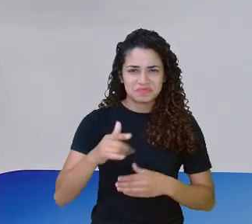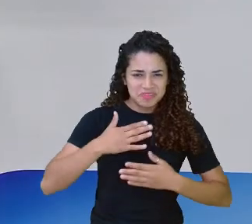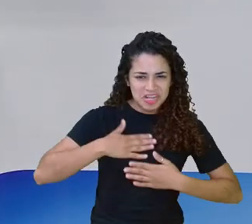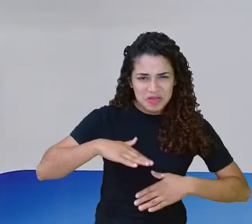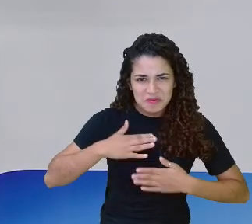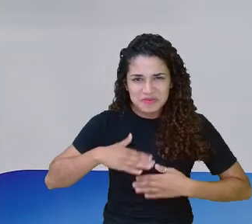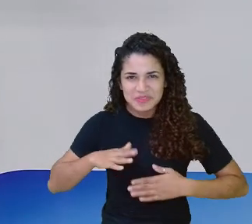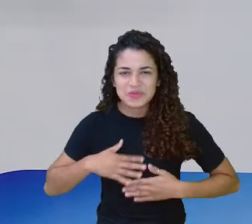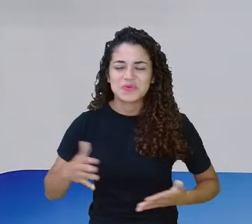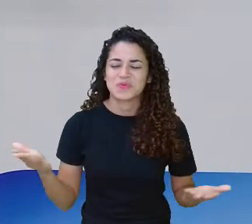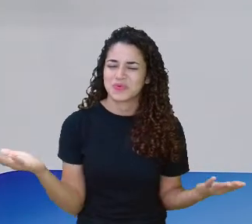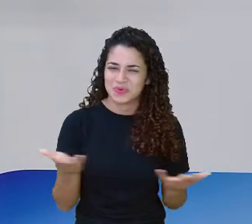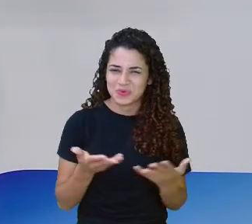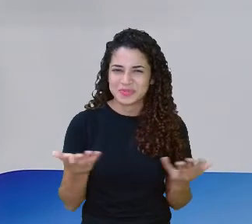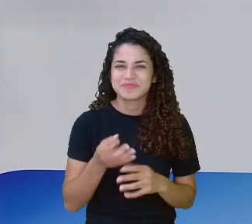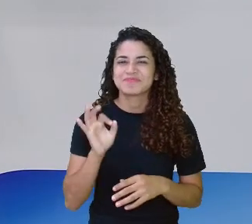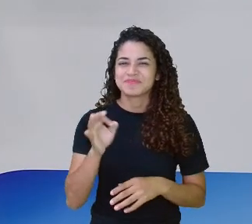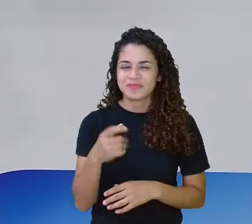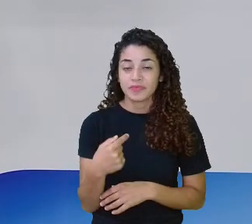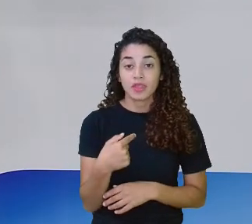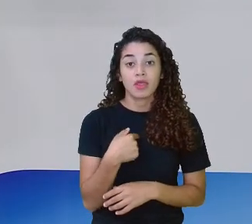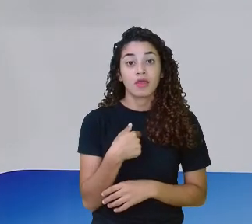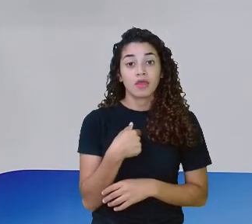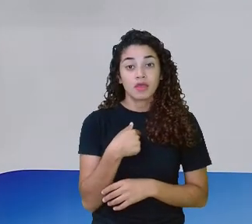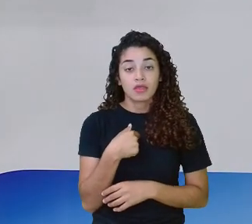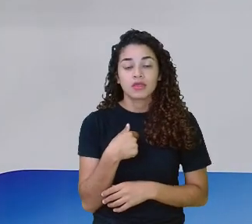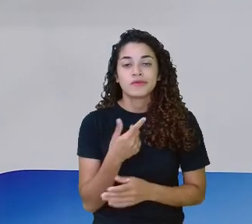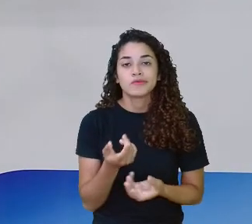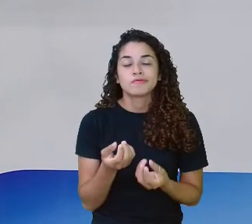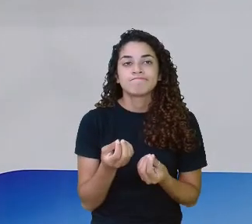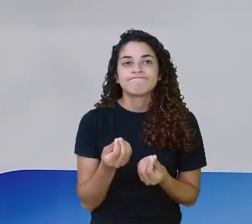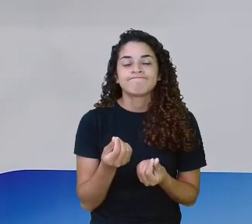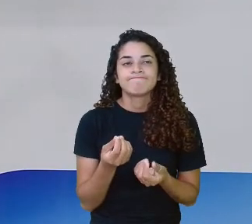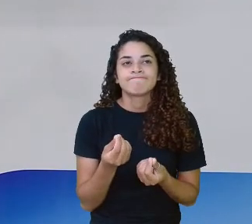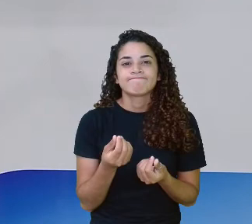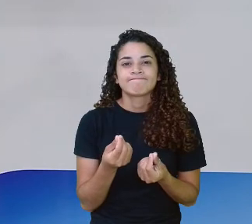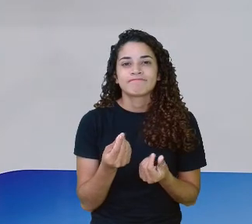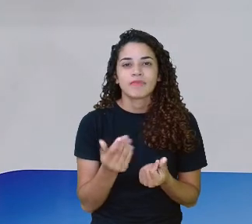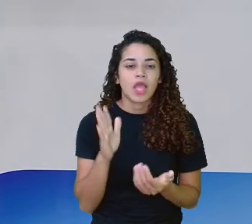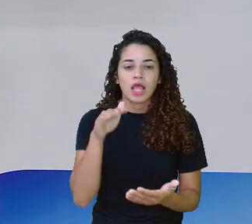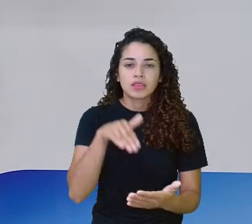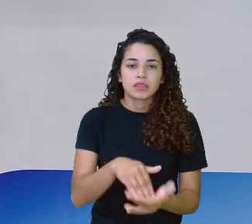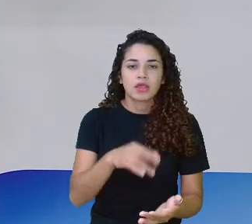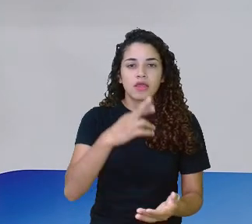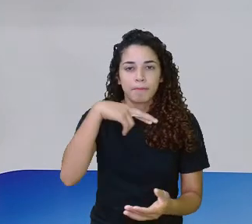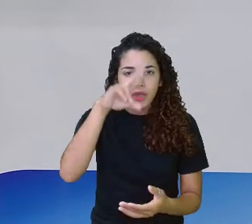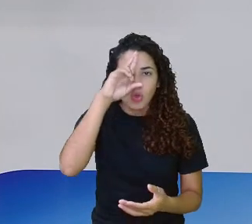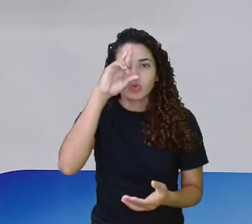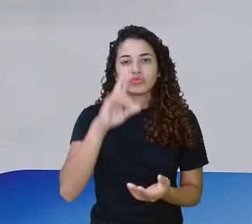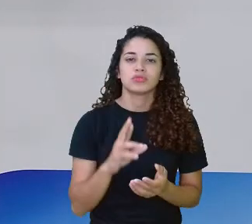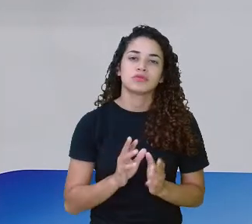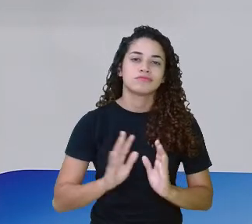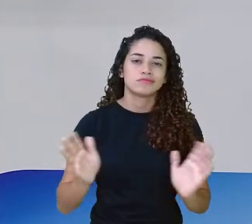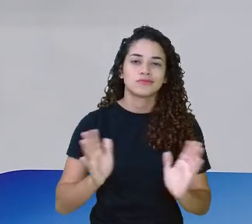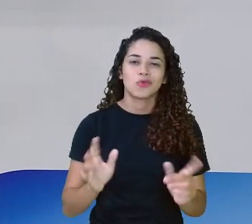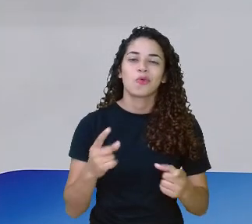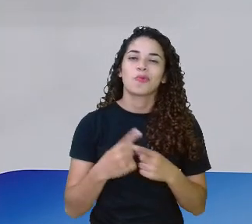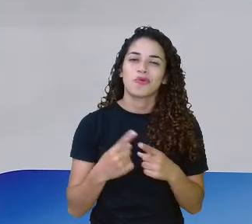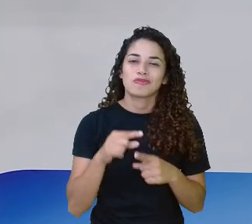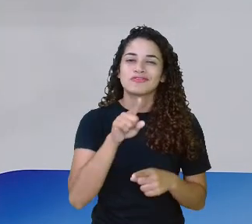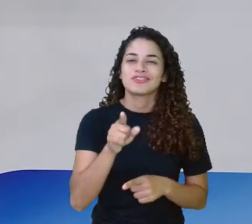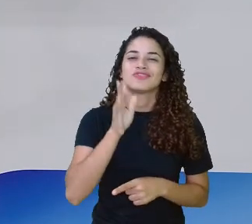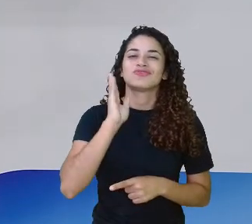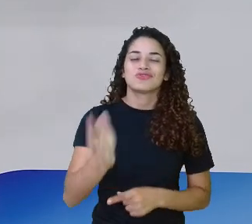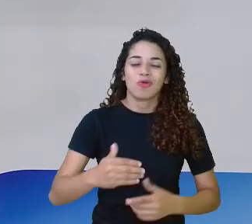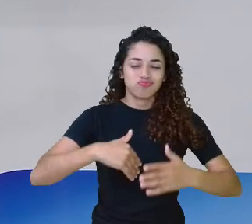tranquilo então, né? Eu, pelo visto, não poderia ficar até meio-dia, porque você já